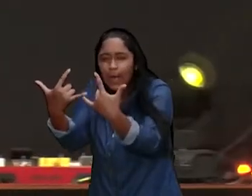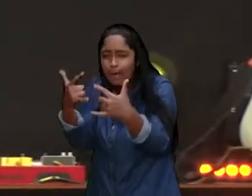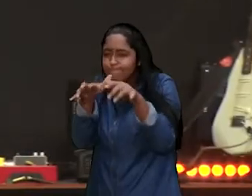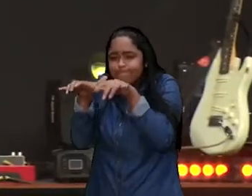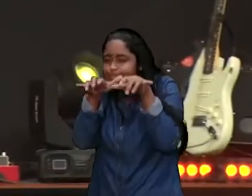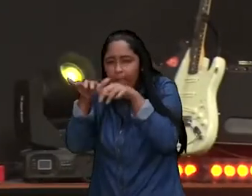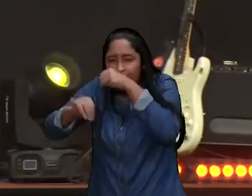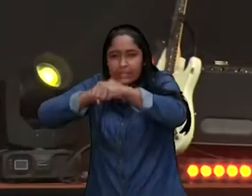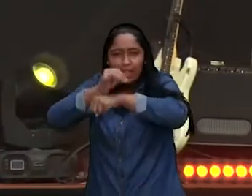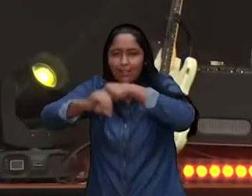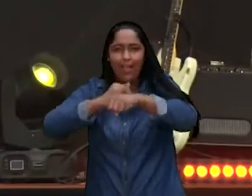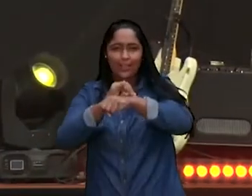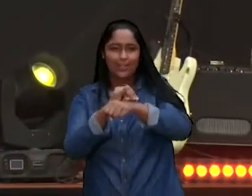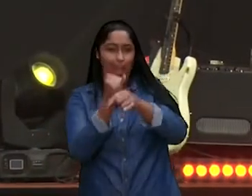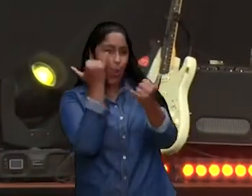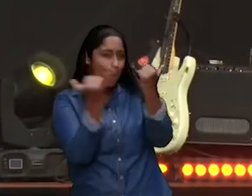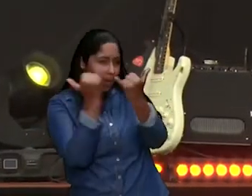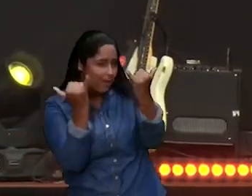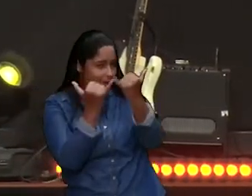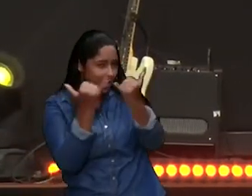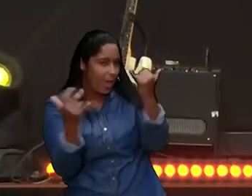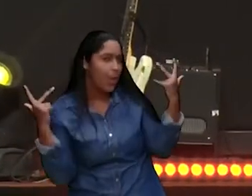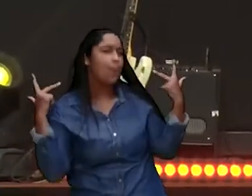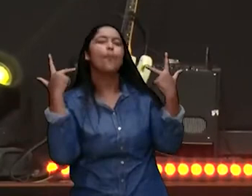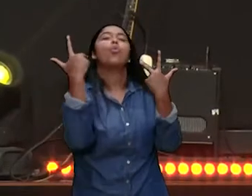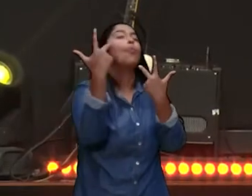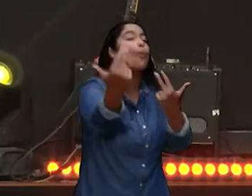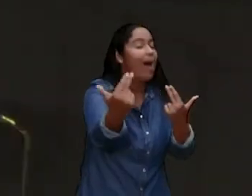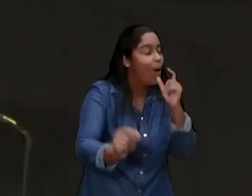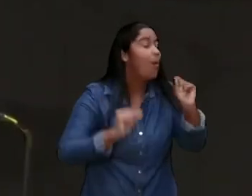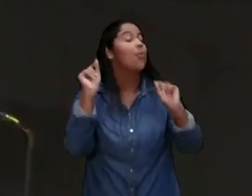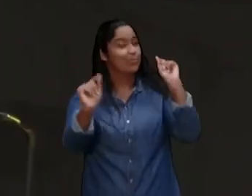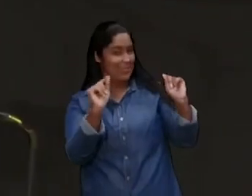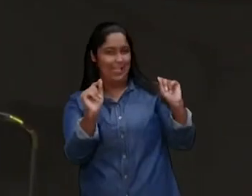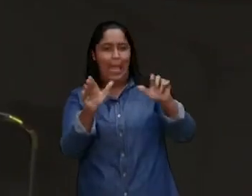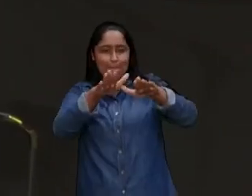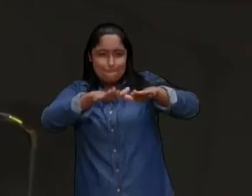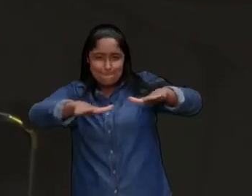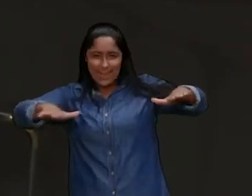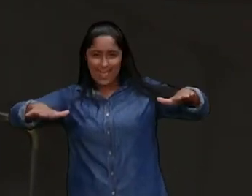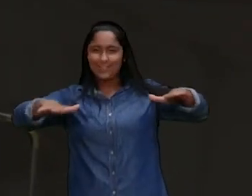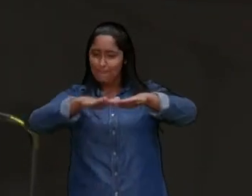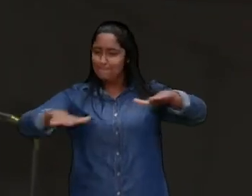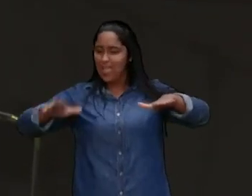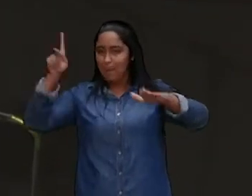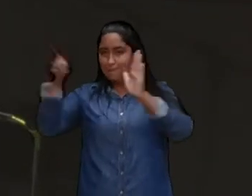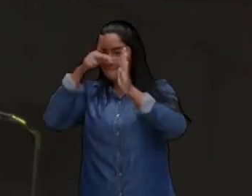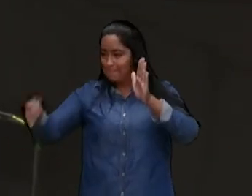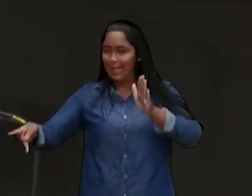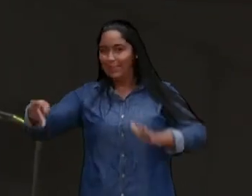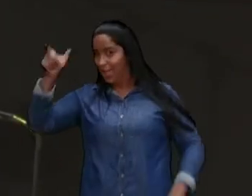negócio assim sentar na mesa do diabo tá a pornografia é um mal do nosso tempo durante a pandemia